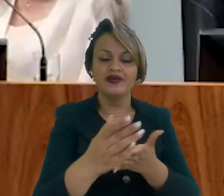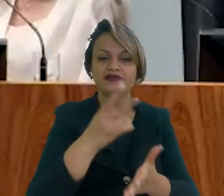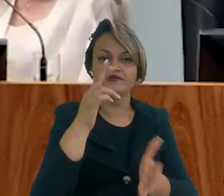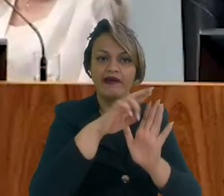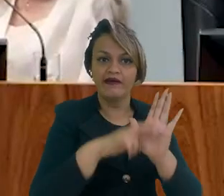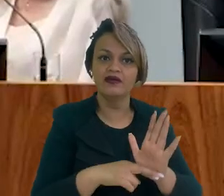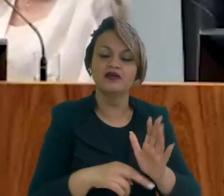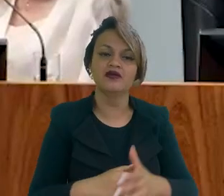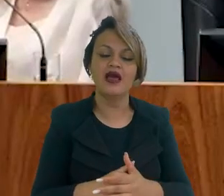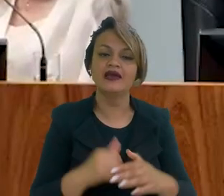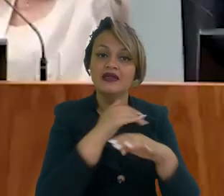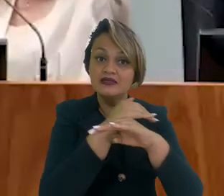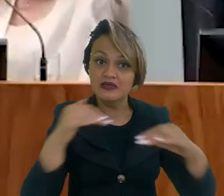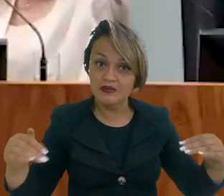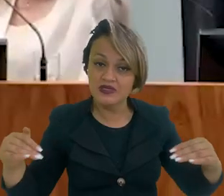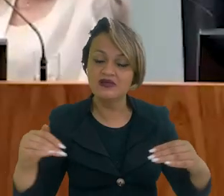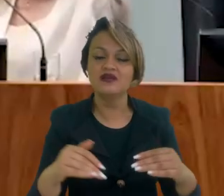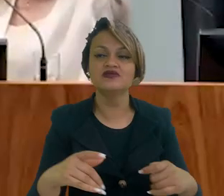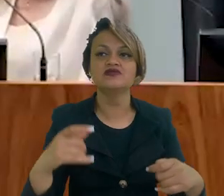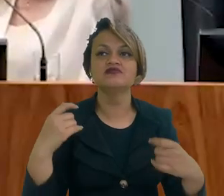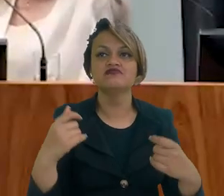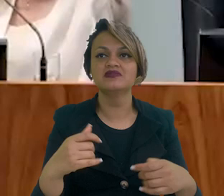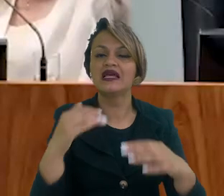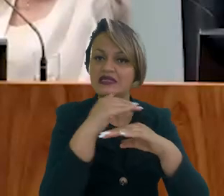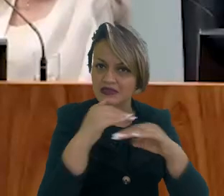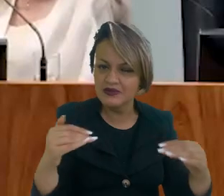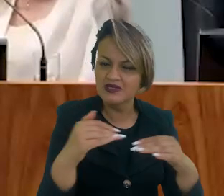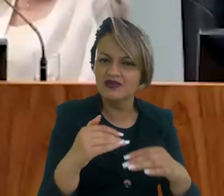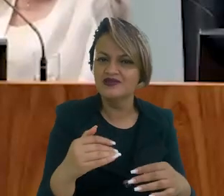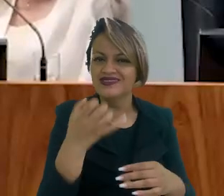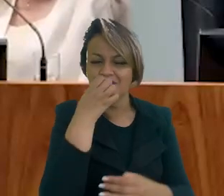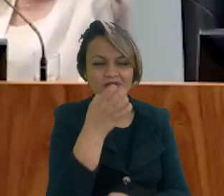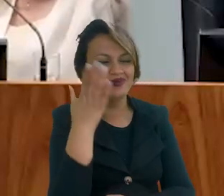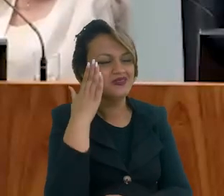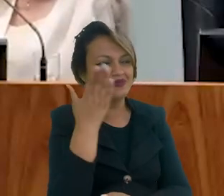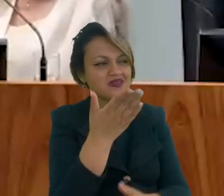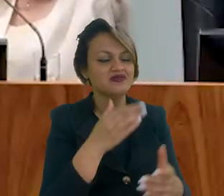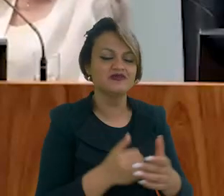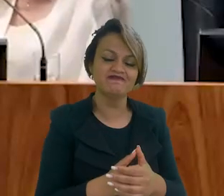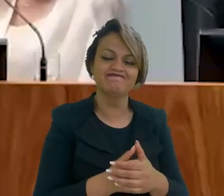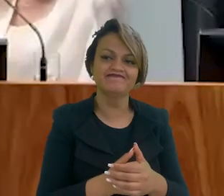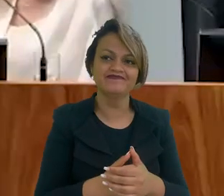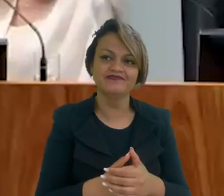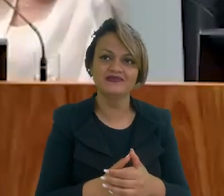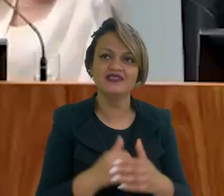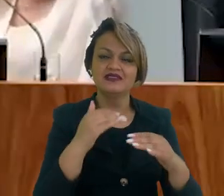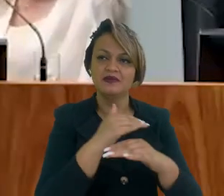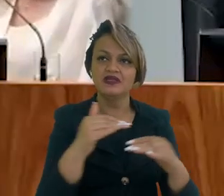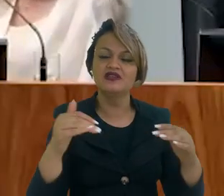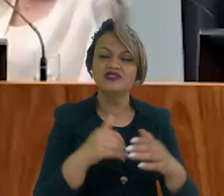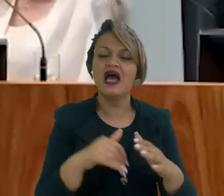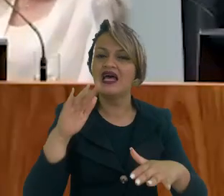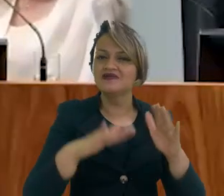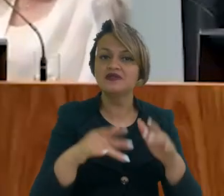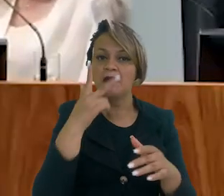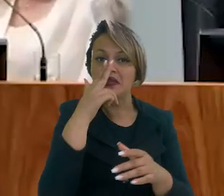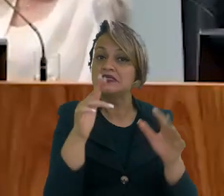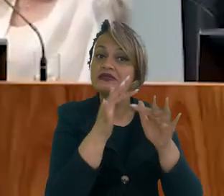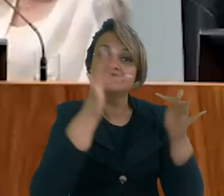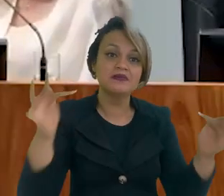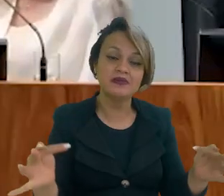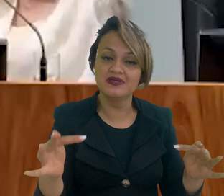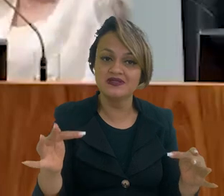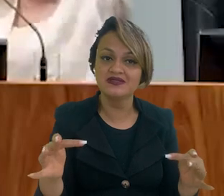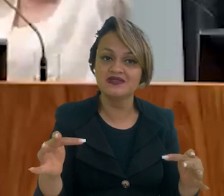o que era sessão vai virar regra aquela instabilidade que nós precisamos a gente precisa de lei né você é tão bom